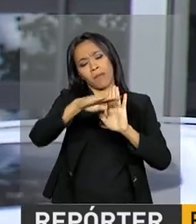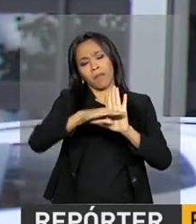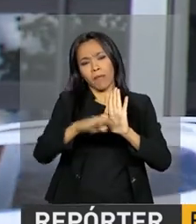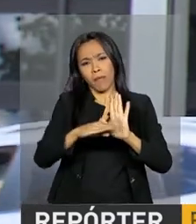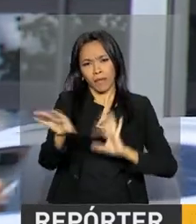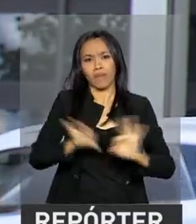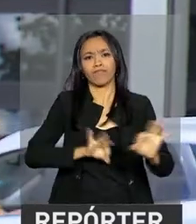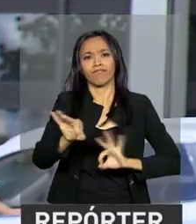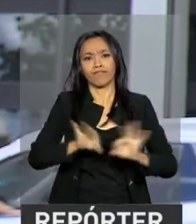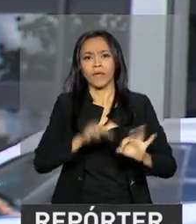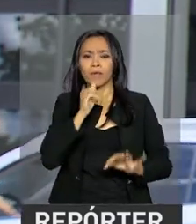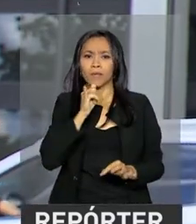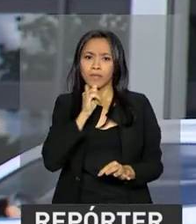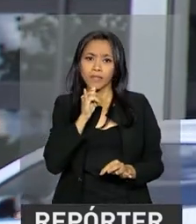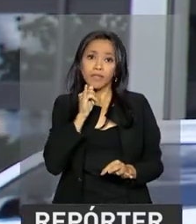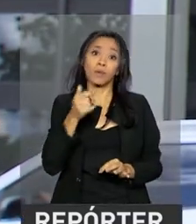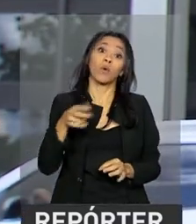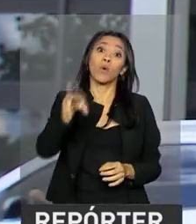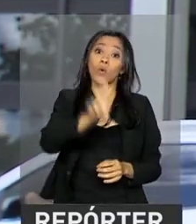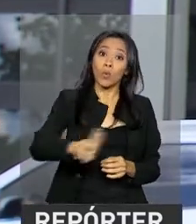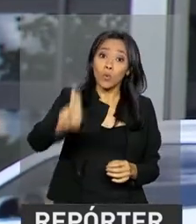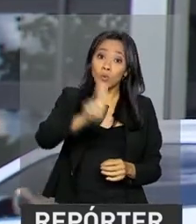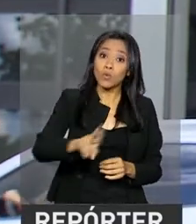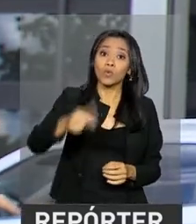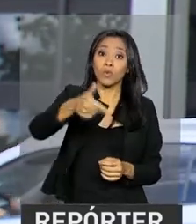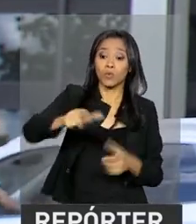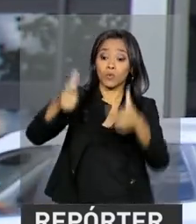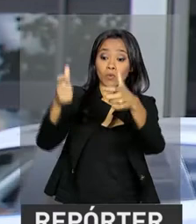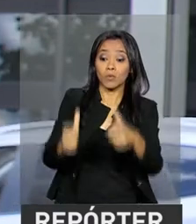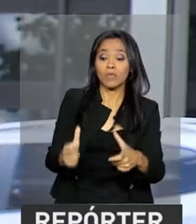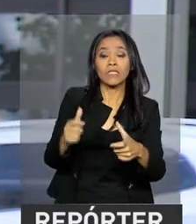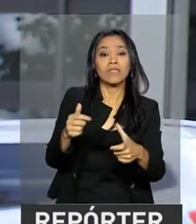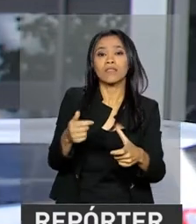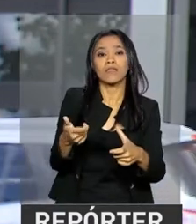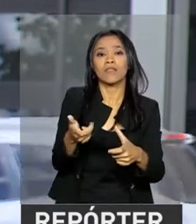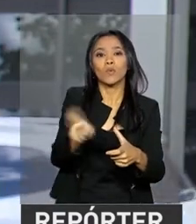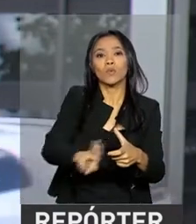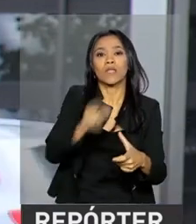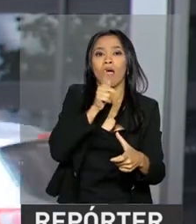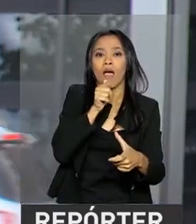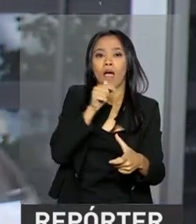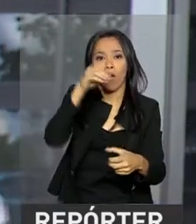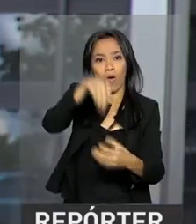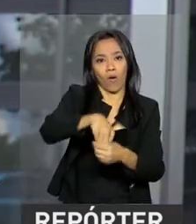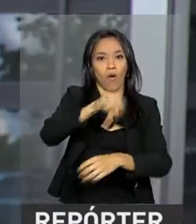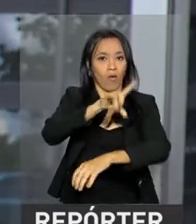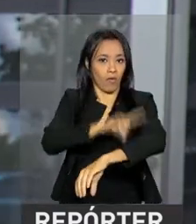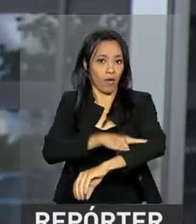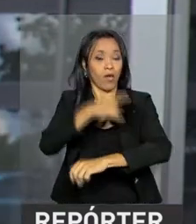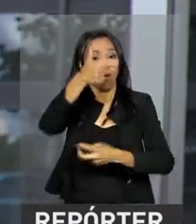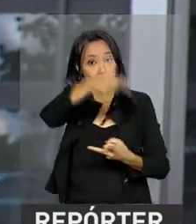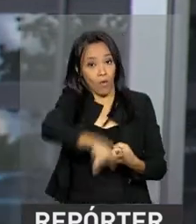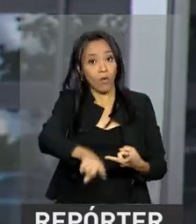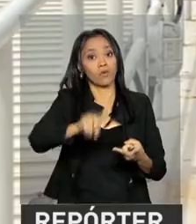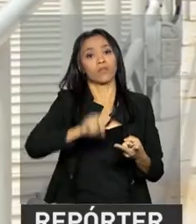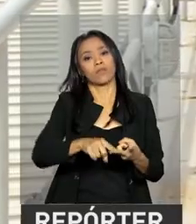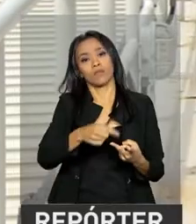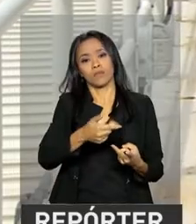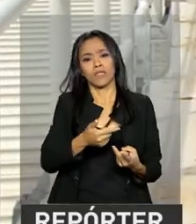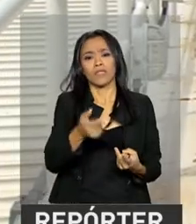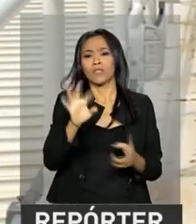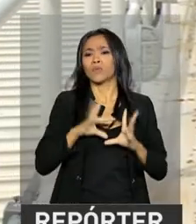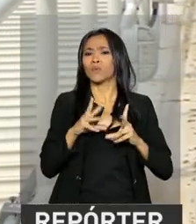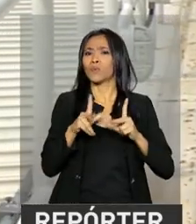exemplo, a instalação de mictórios sem utilização de água. Com isso, eu consigo ainda mais avançar na questão da redução do consumo na fonte.